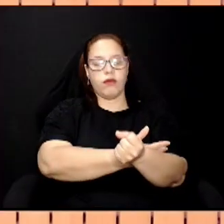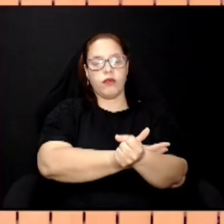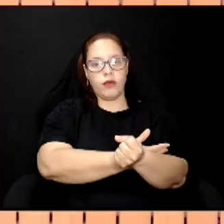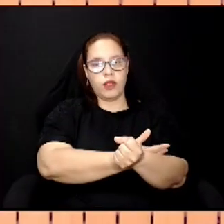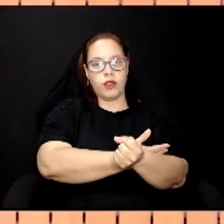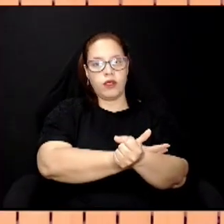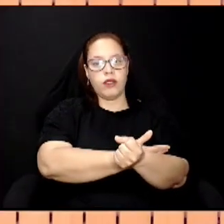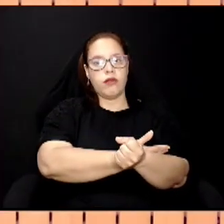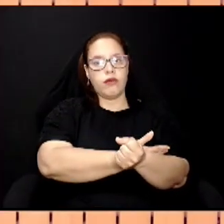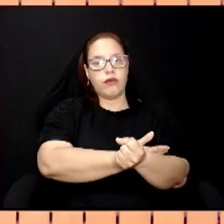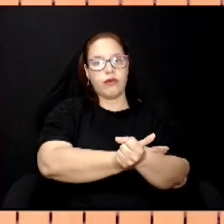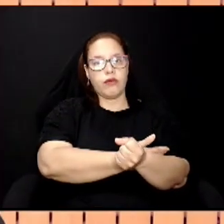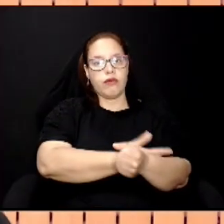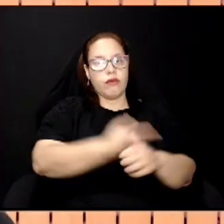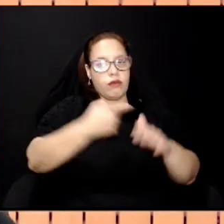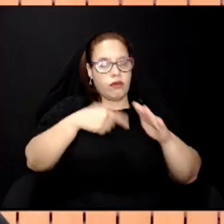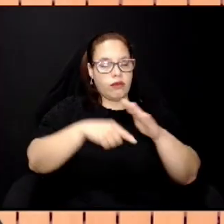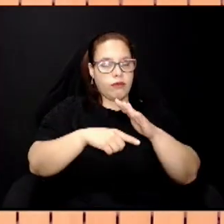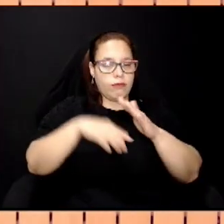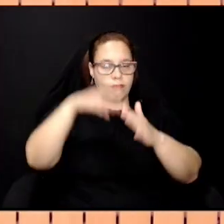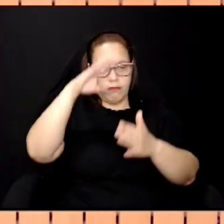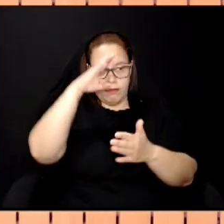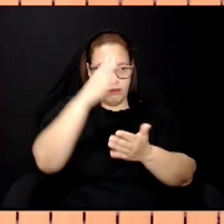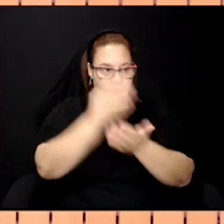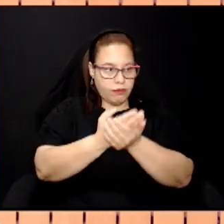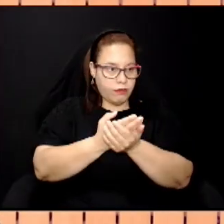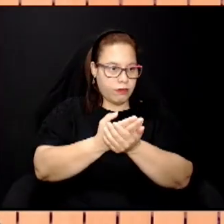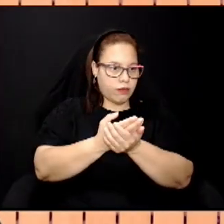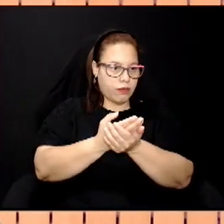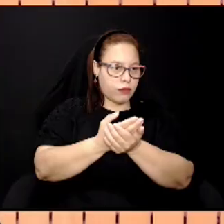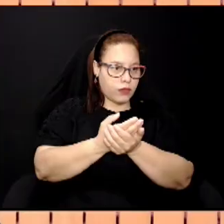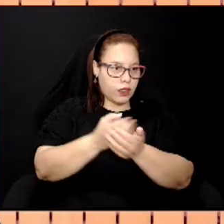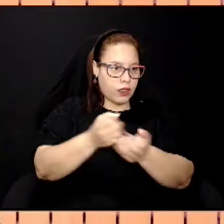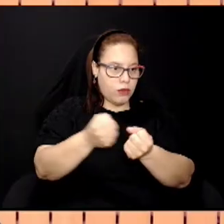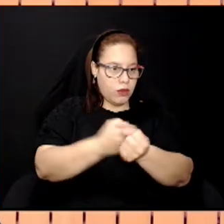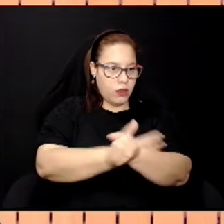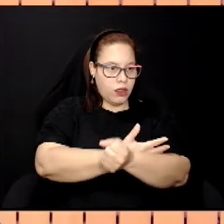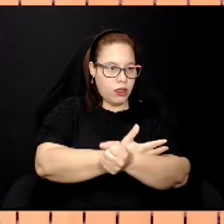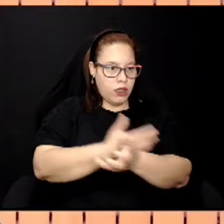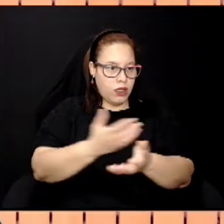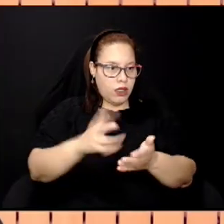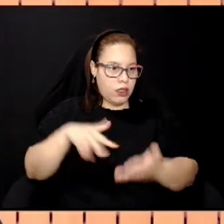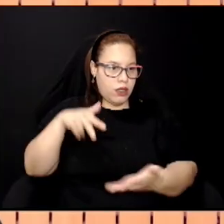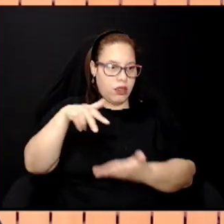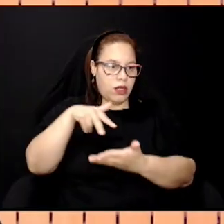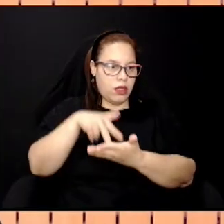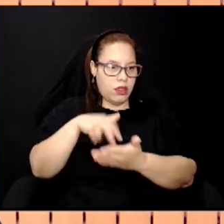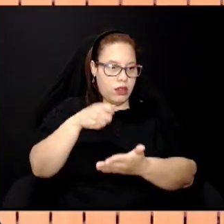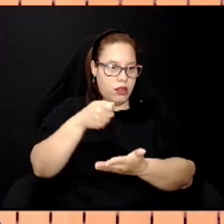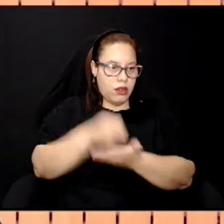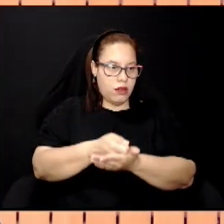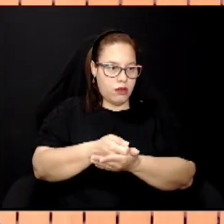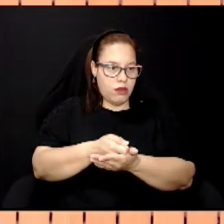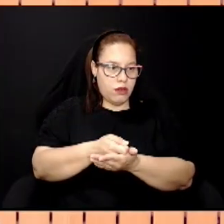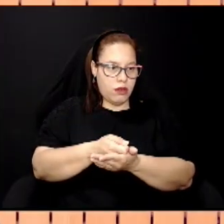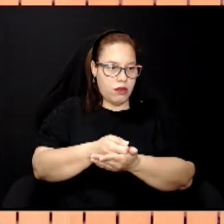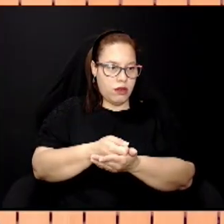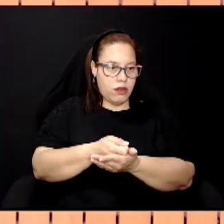com profunda gratidão, emoção, que subo a esta tribuna para